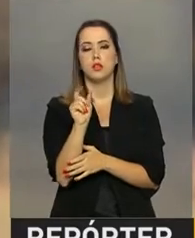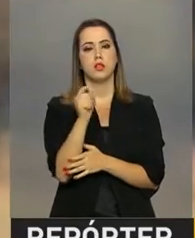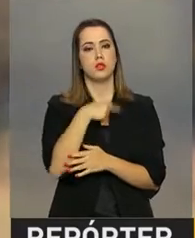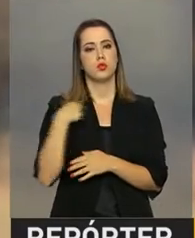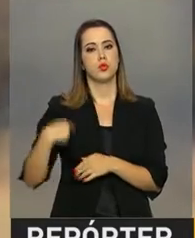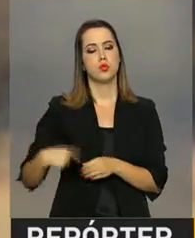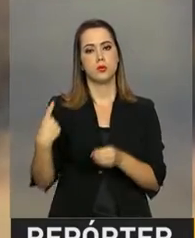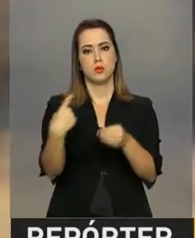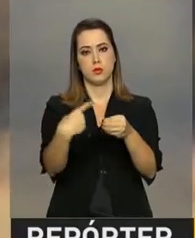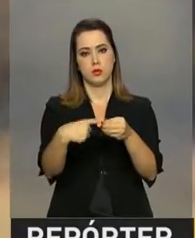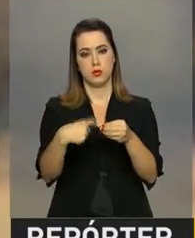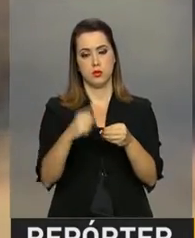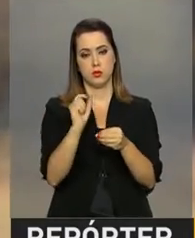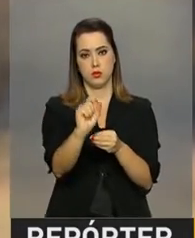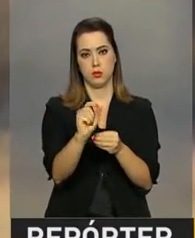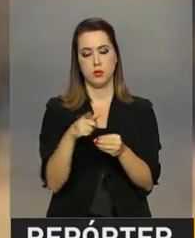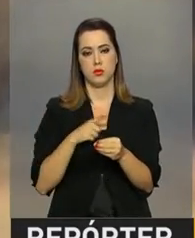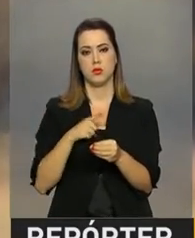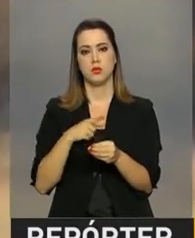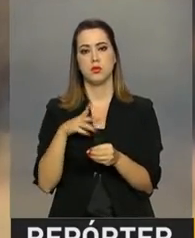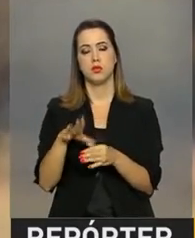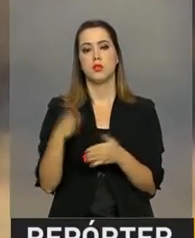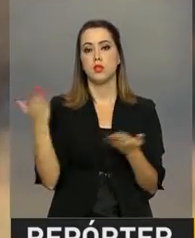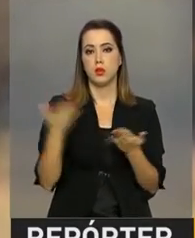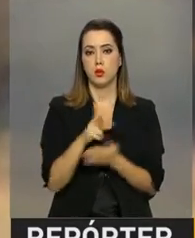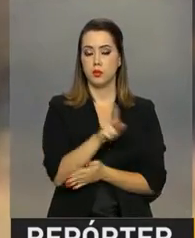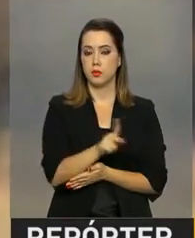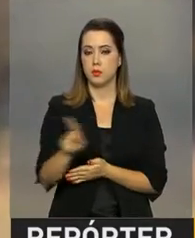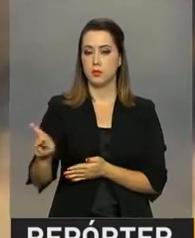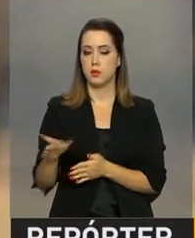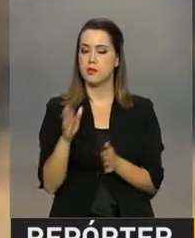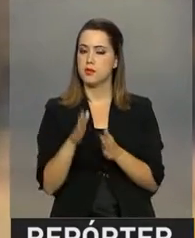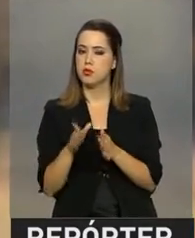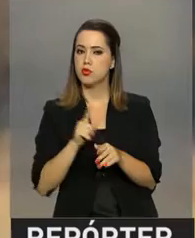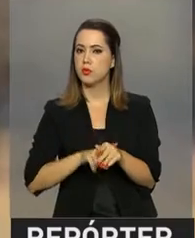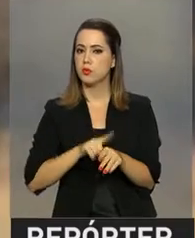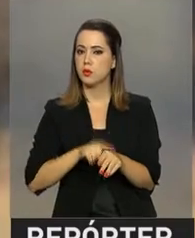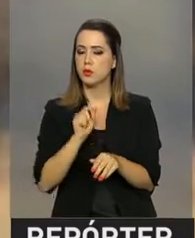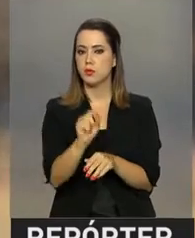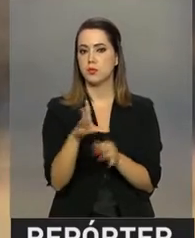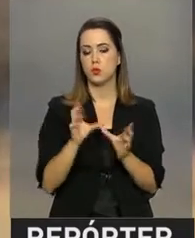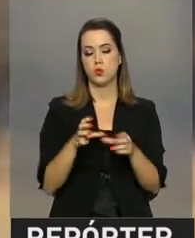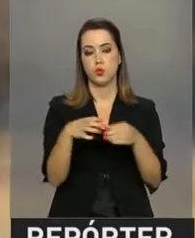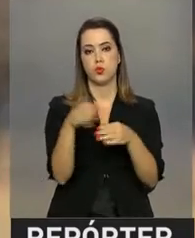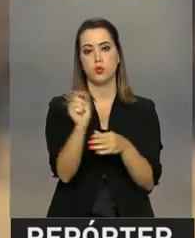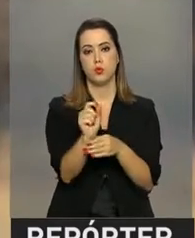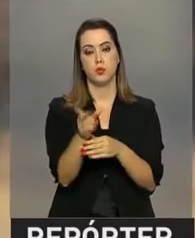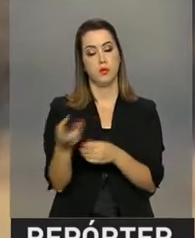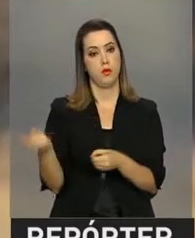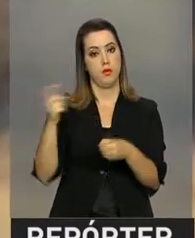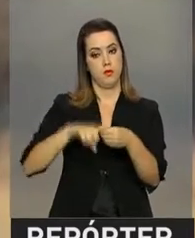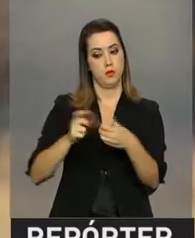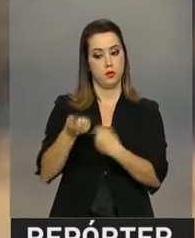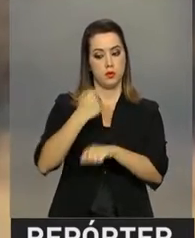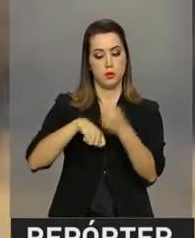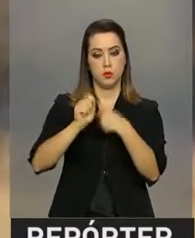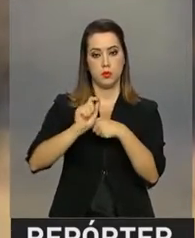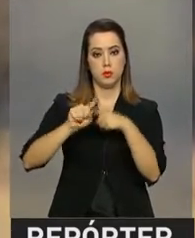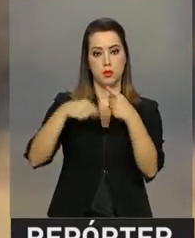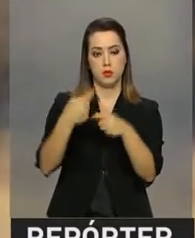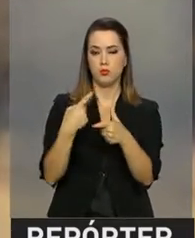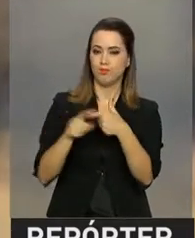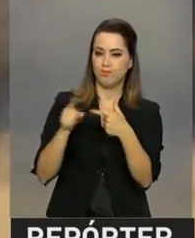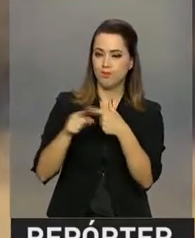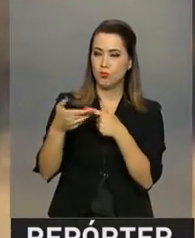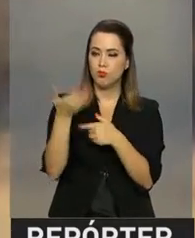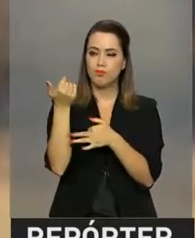China, país que preside temporariamente o grupo. A recuperação da economia mundial pós-crise de 2008